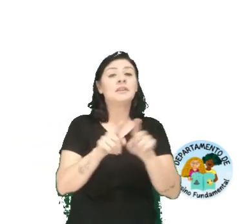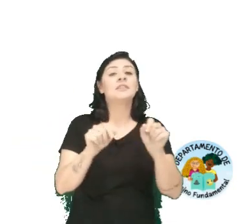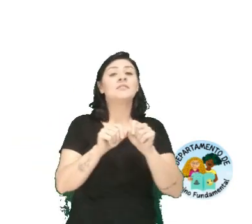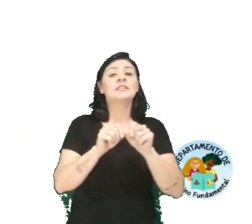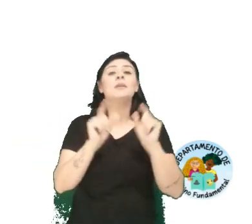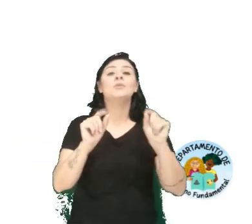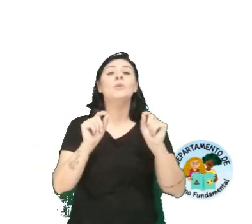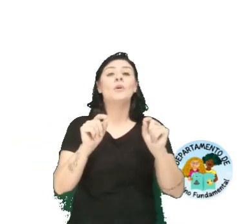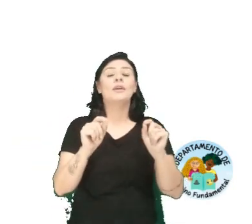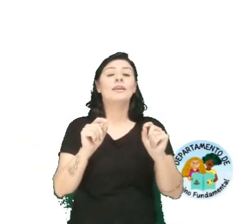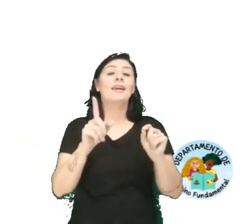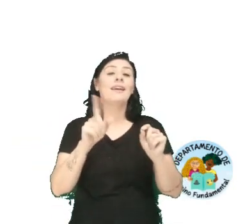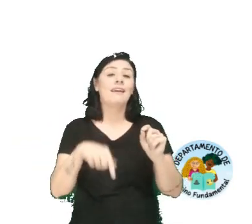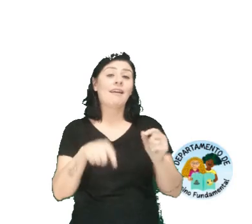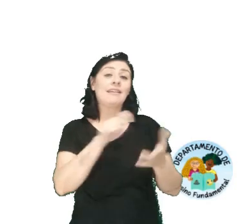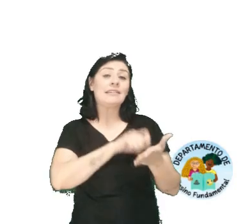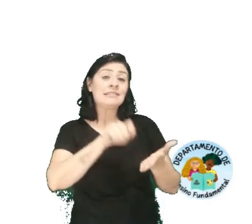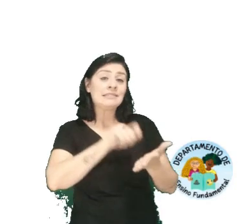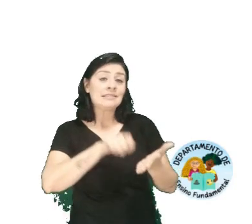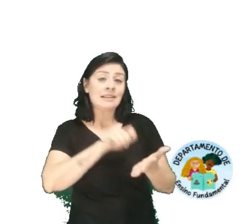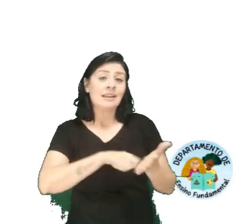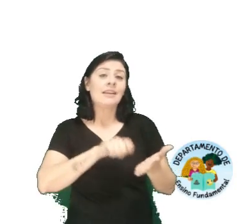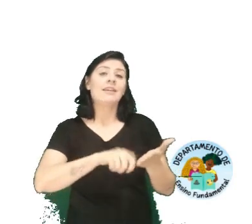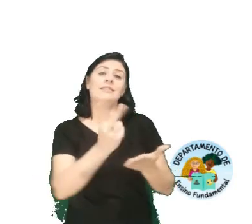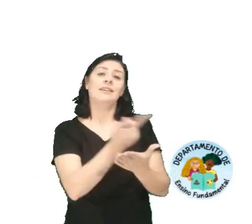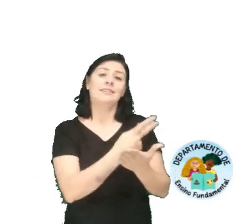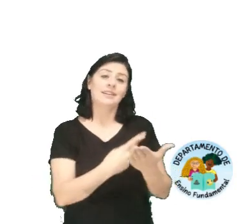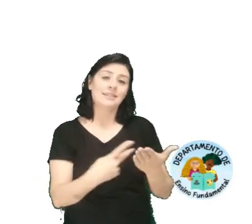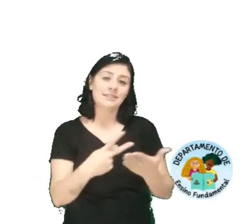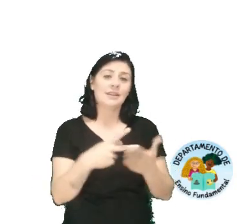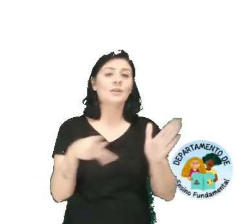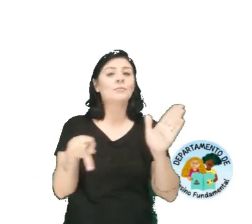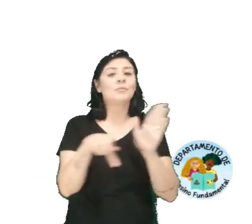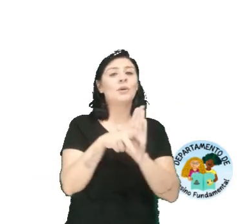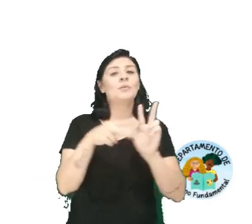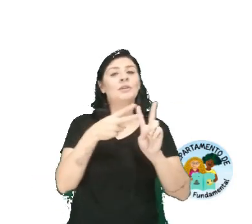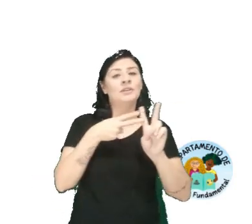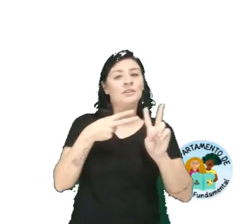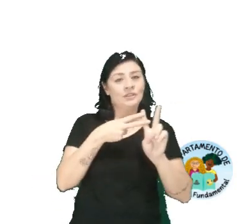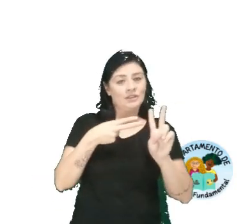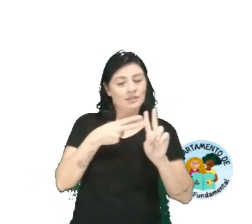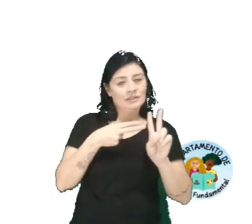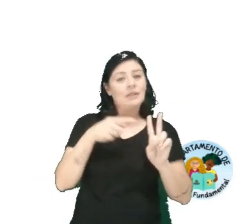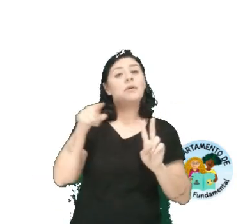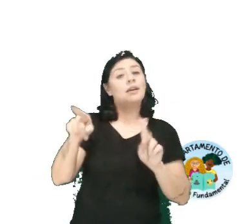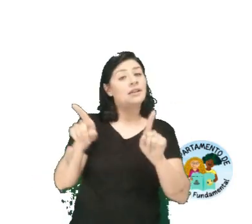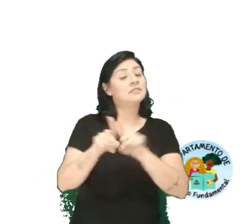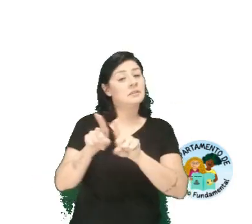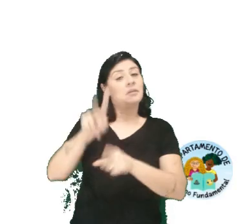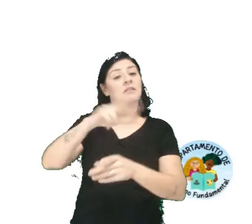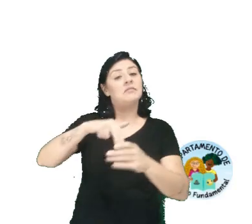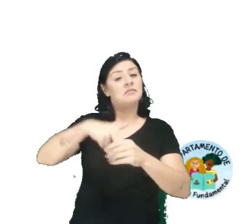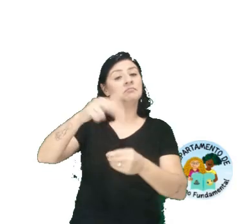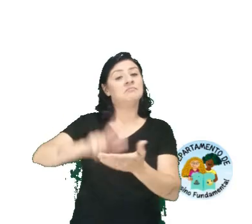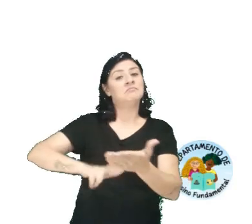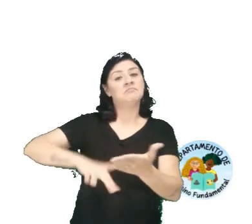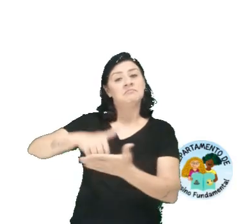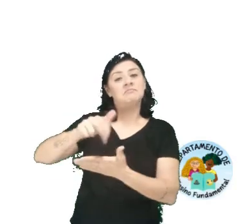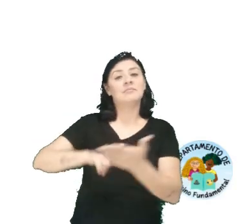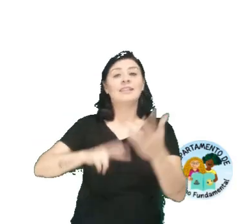grafismo indígena, né? Então, que também foi, elas puderam pintar utilizando essas